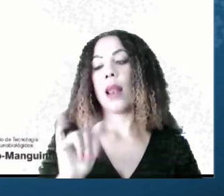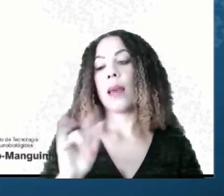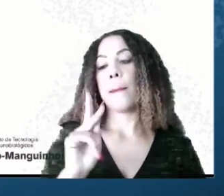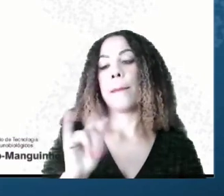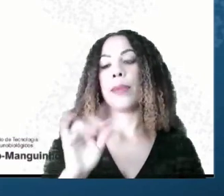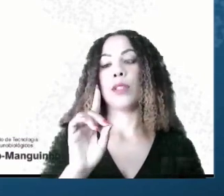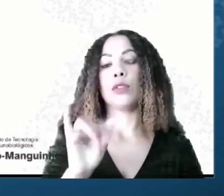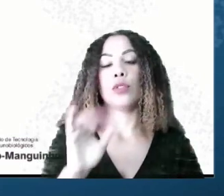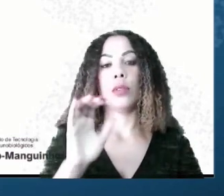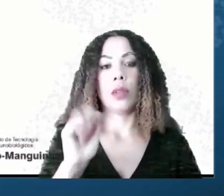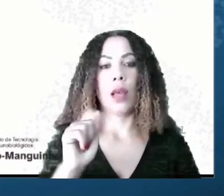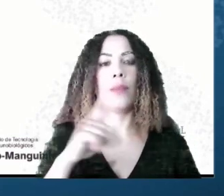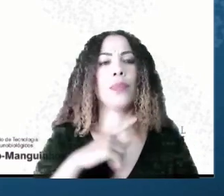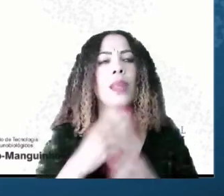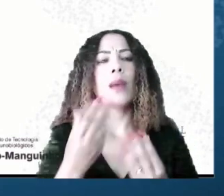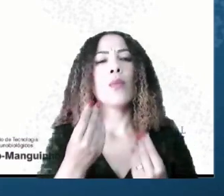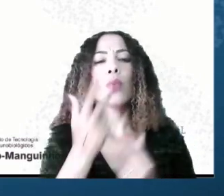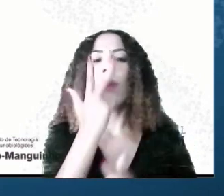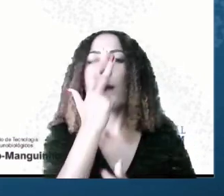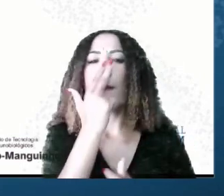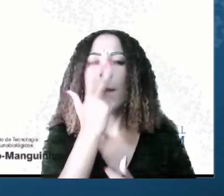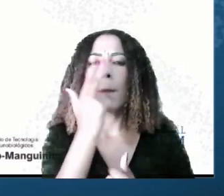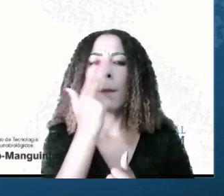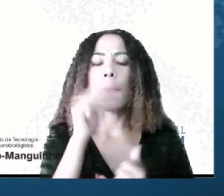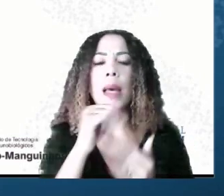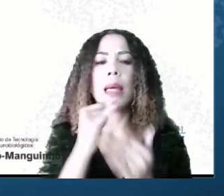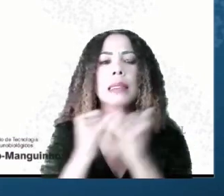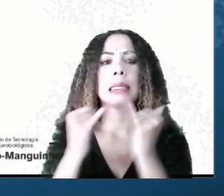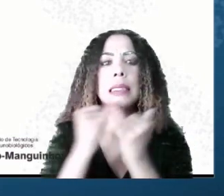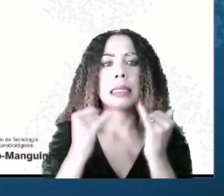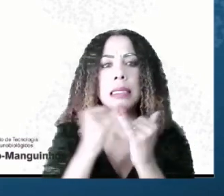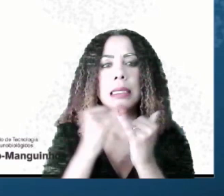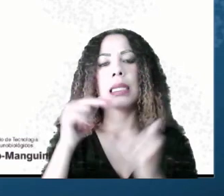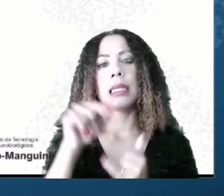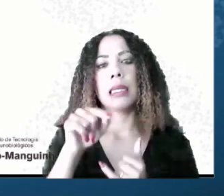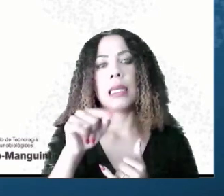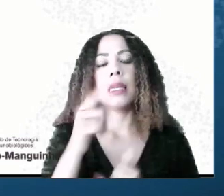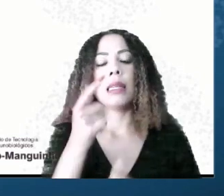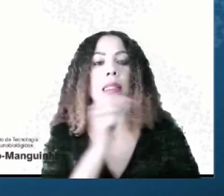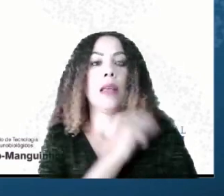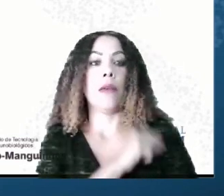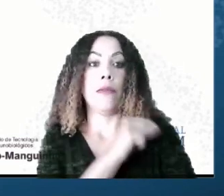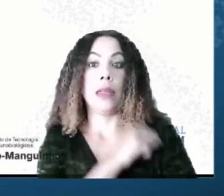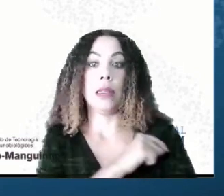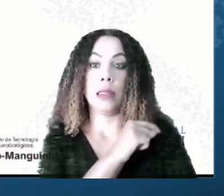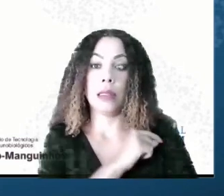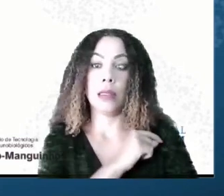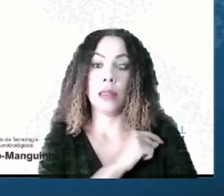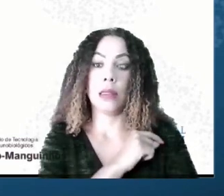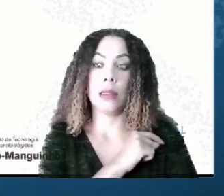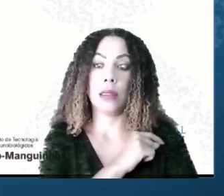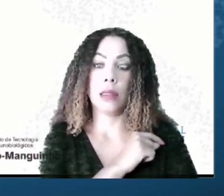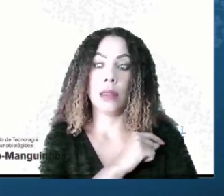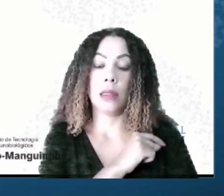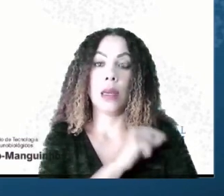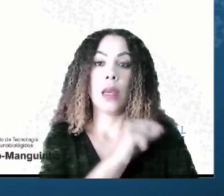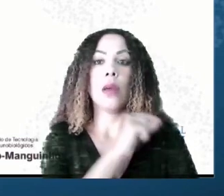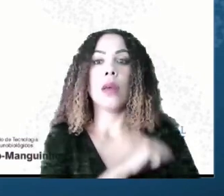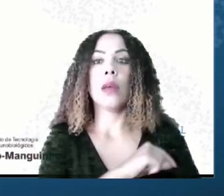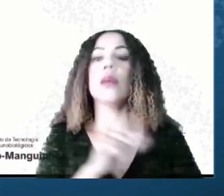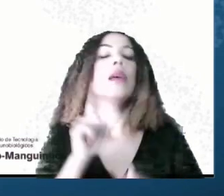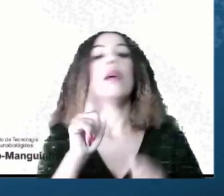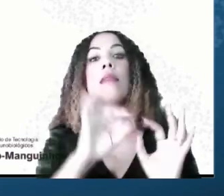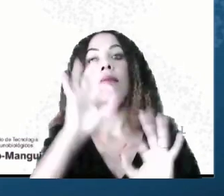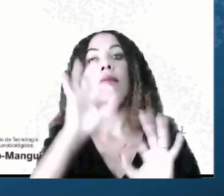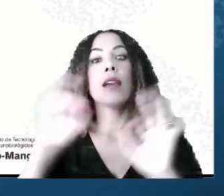que são muito similares a essas vacinas e com uma formulação